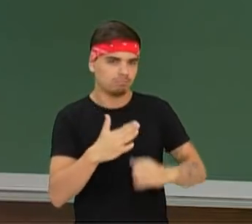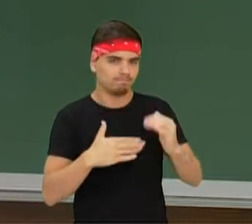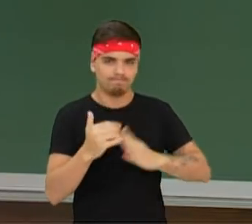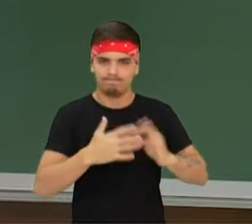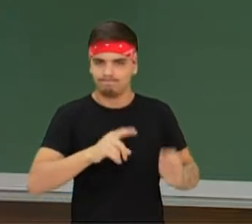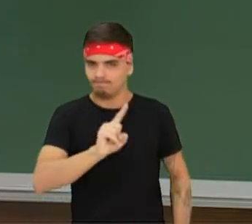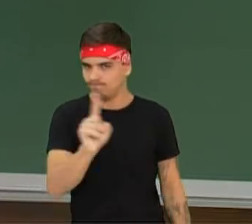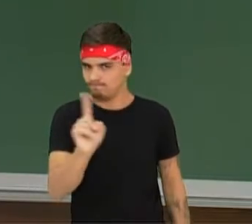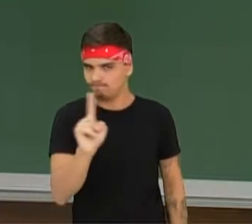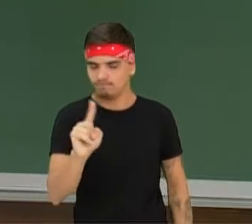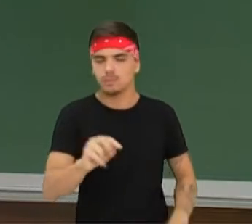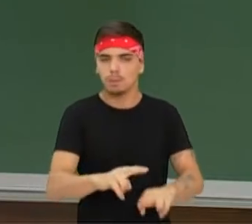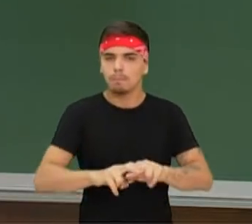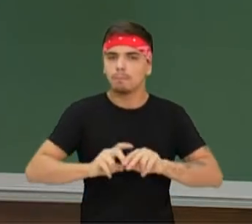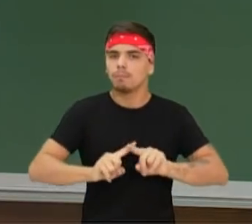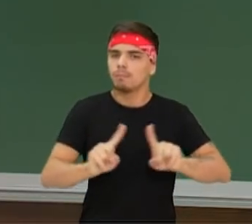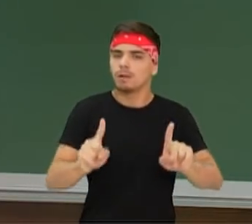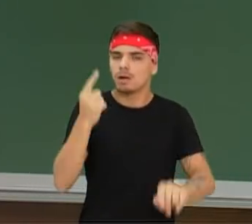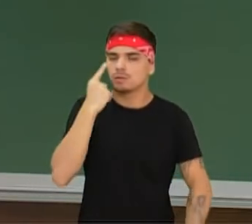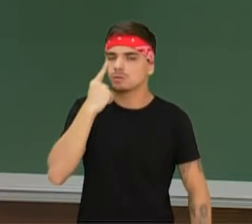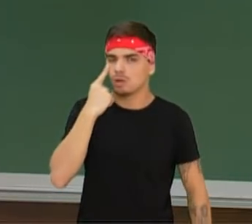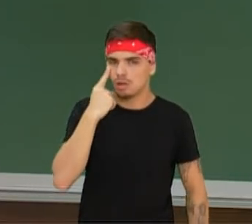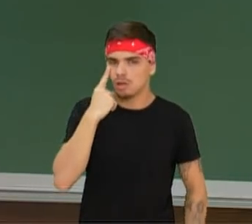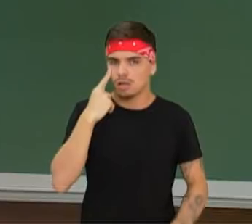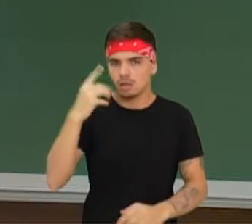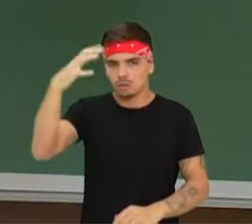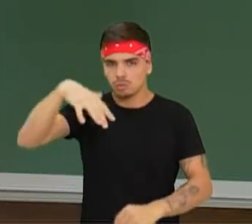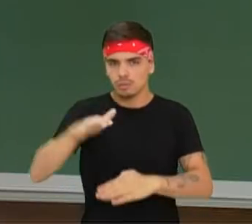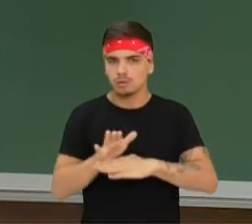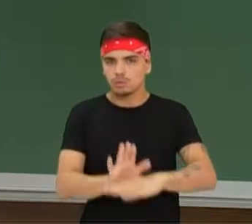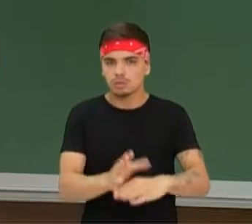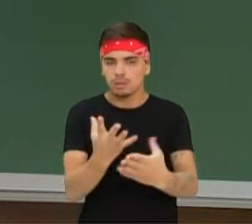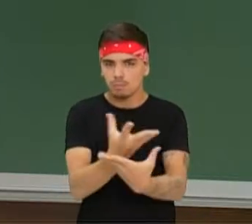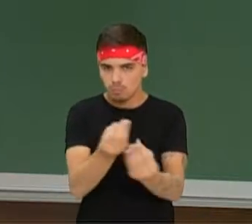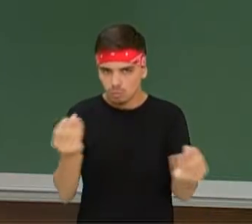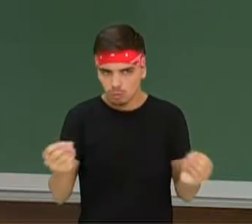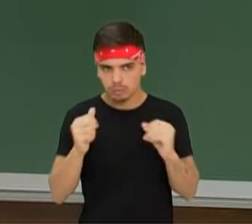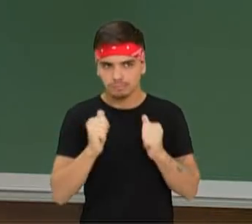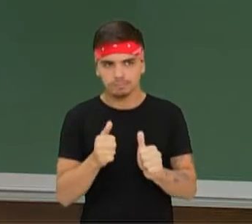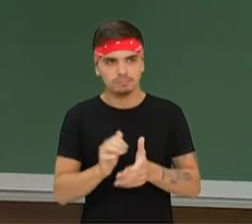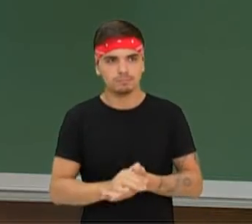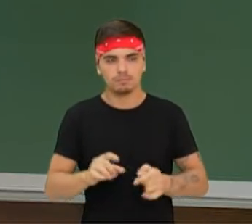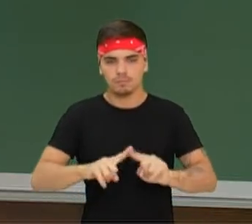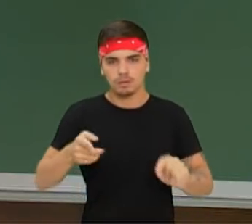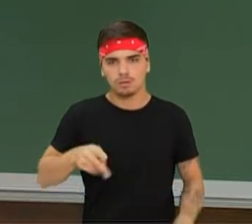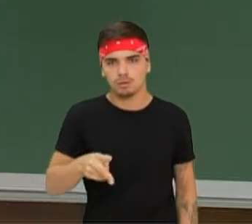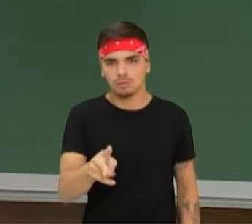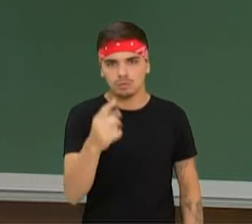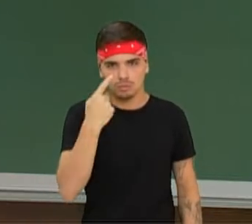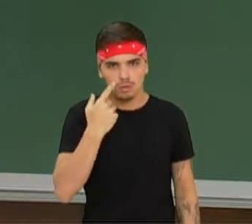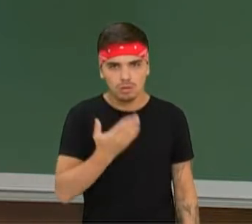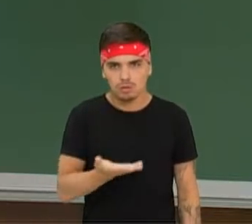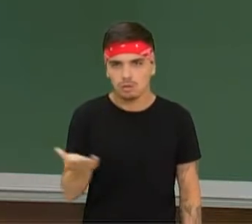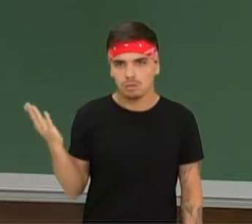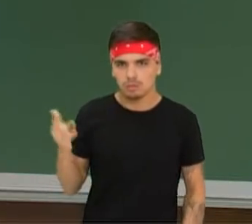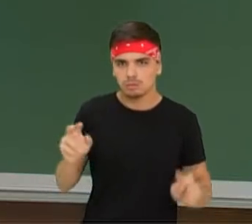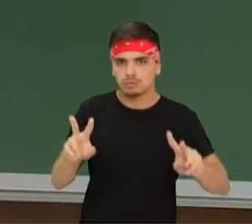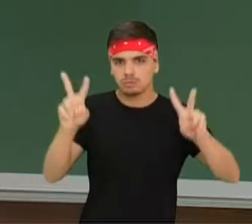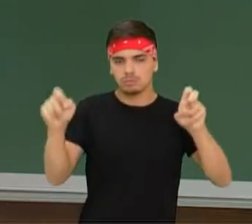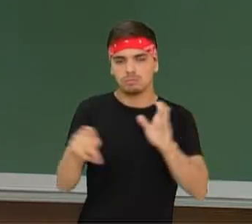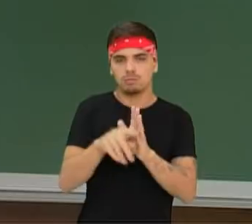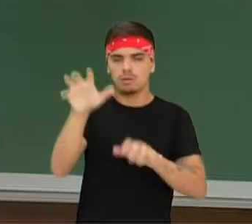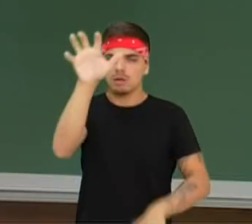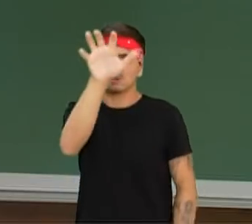produtividade agrícola, porém a chuva contribui bastante, ok? Então, vamos dar continuidade. Nós estávamos falando ali